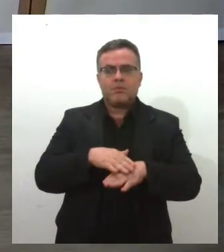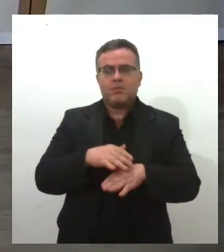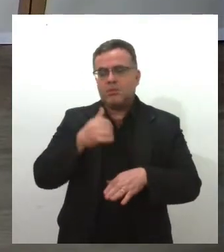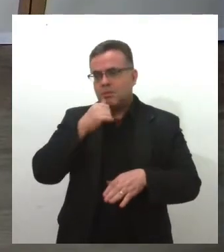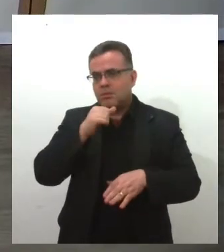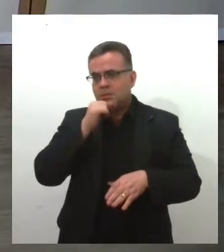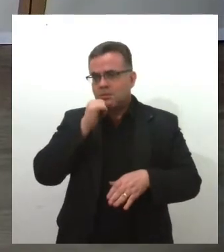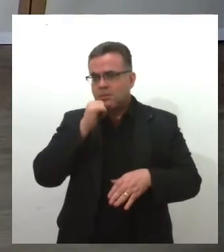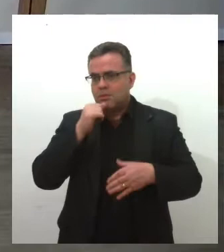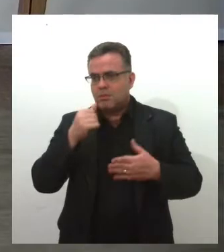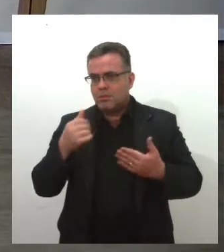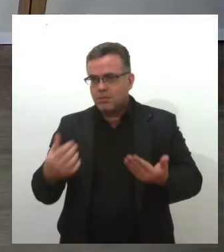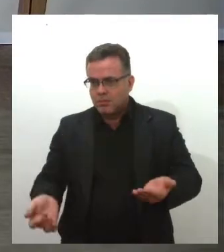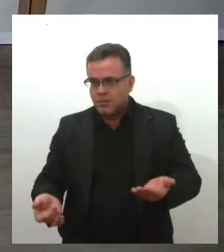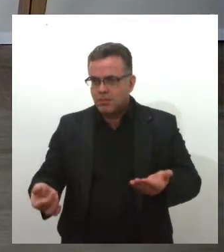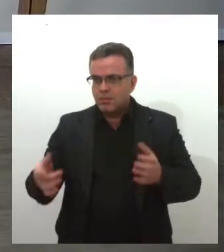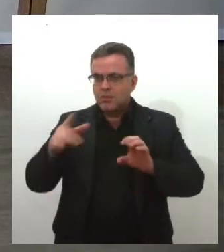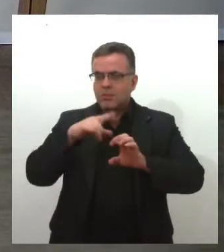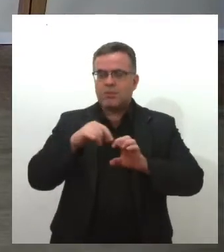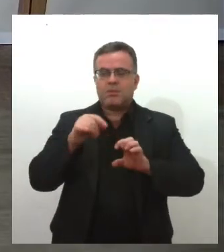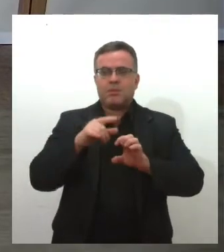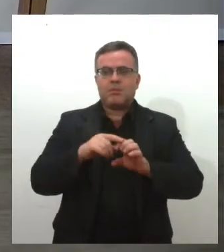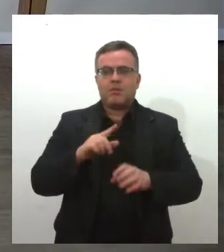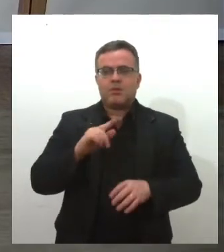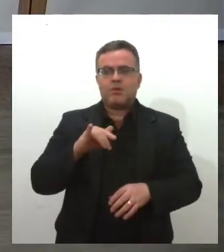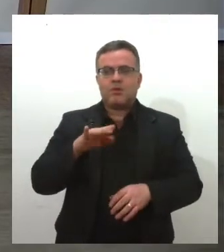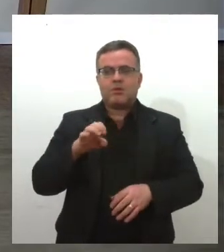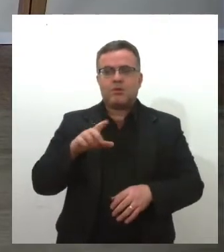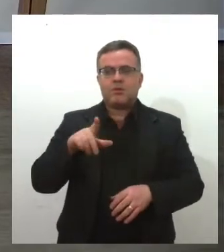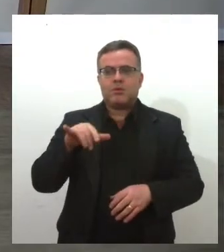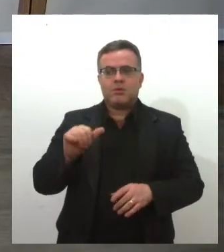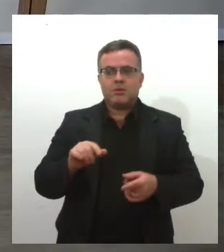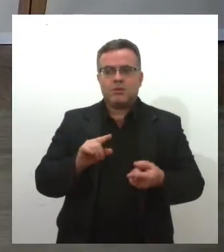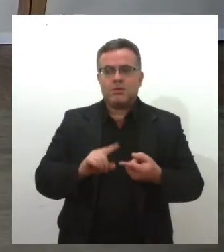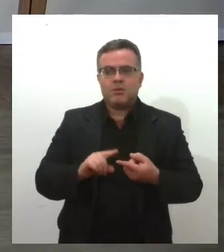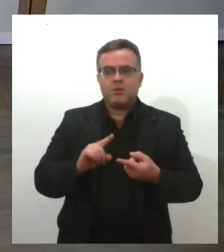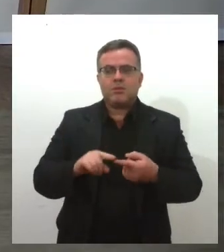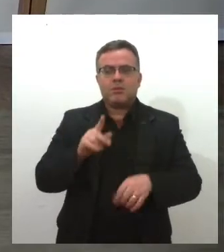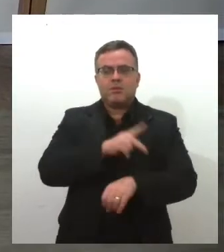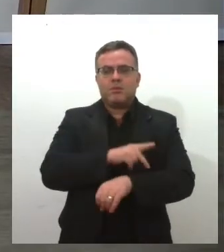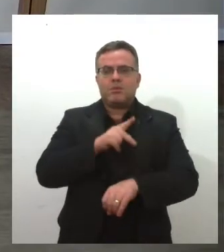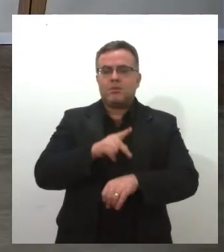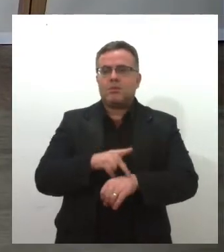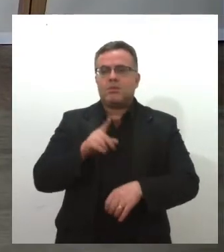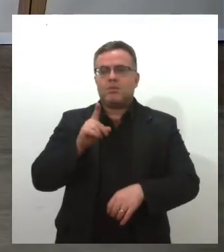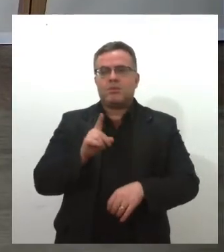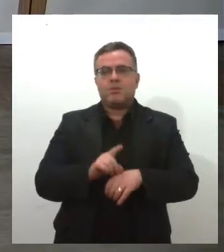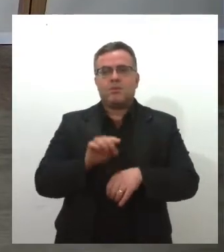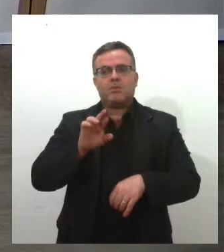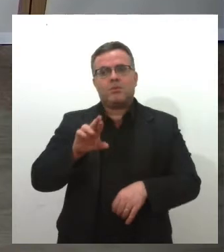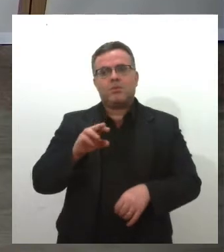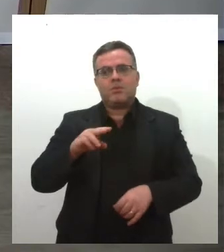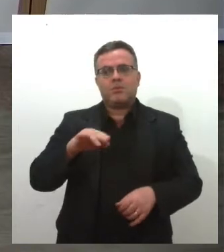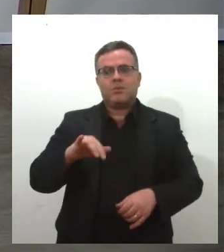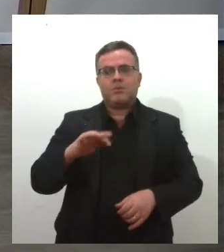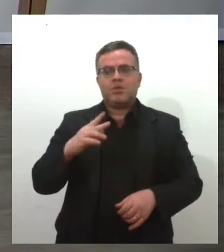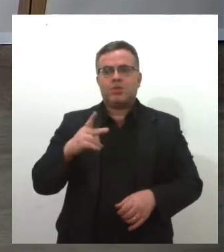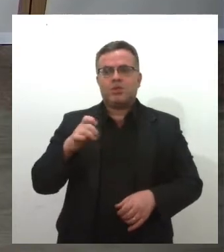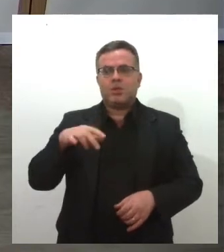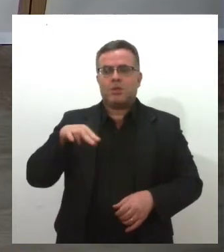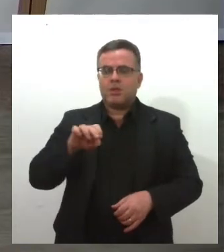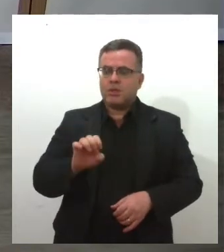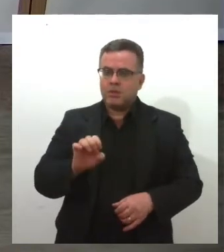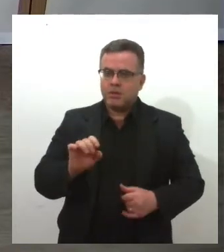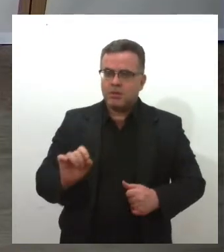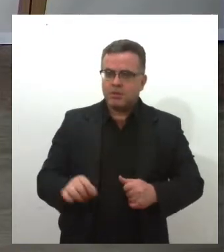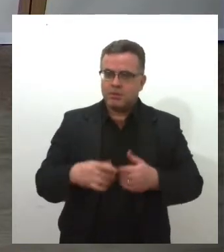a empreendedora Gisele Kessia, e também com a pedagoga, doutora em educação, Micheline Nascimento.